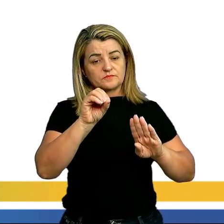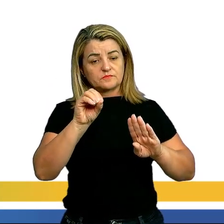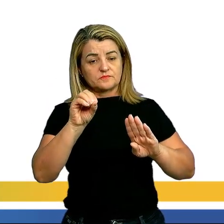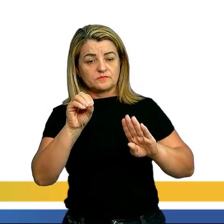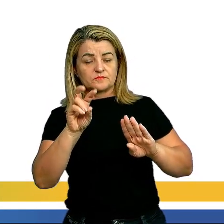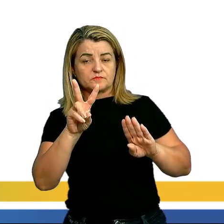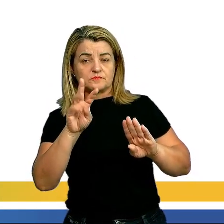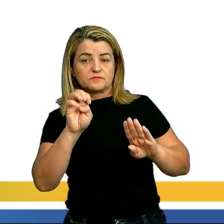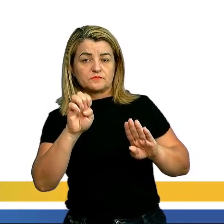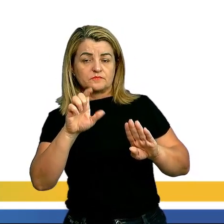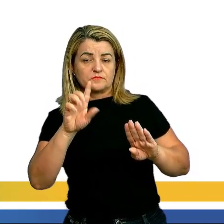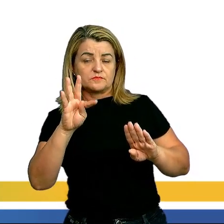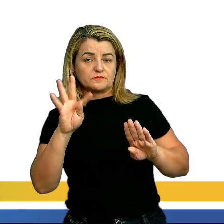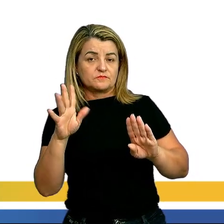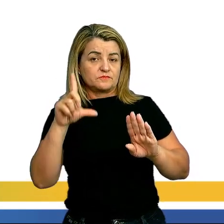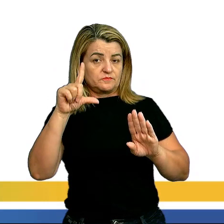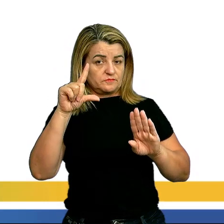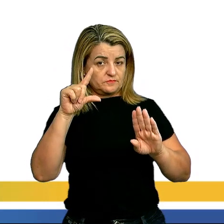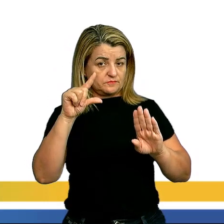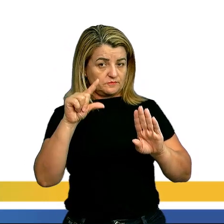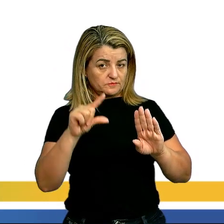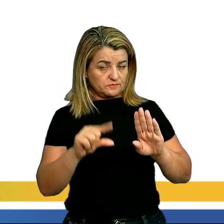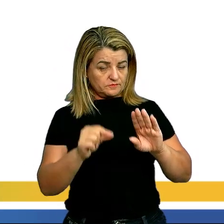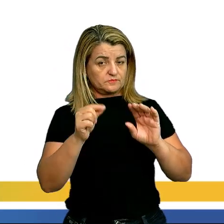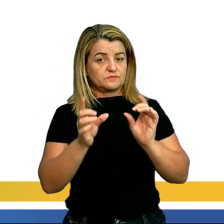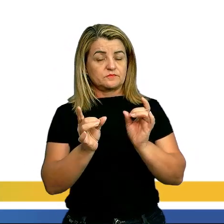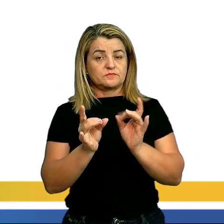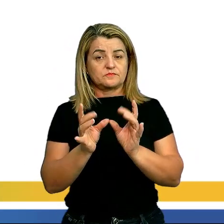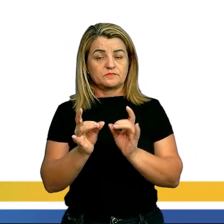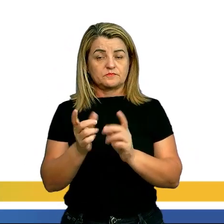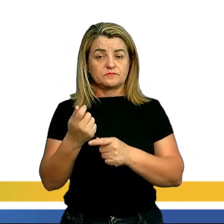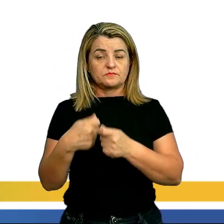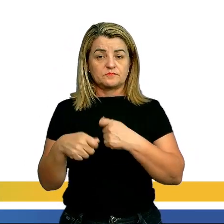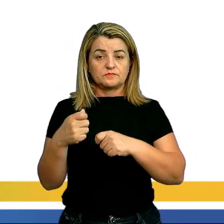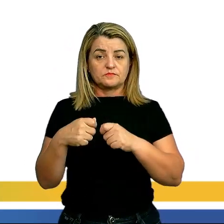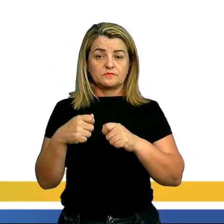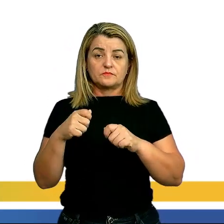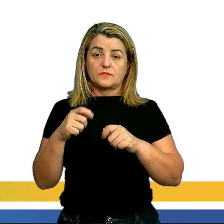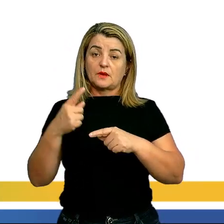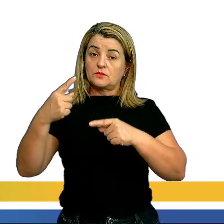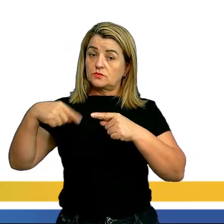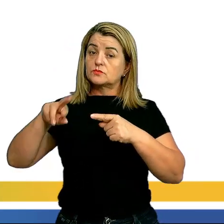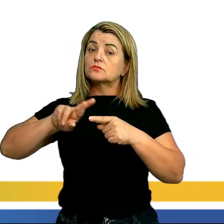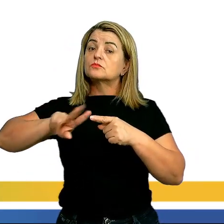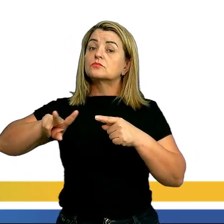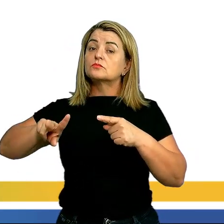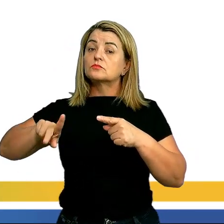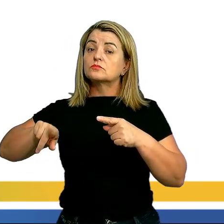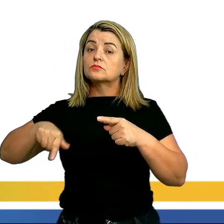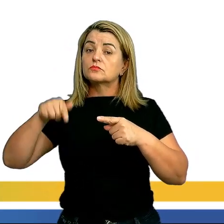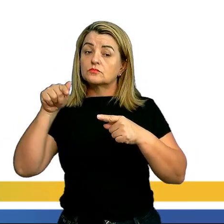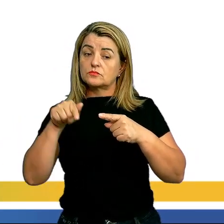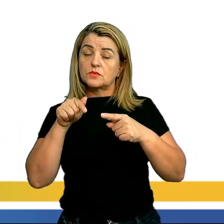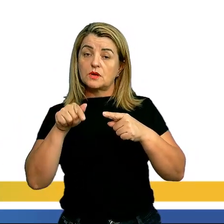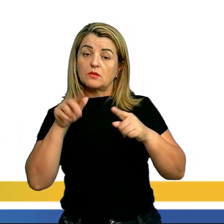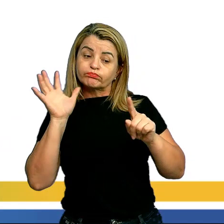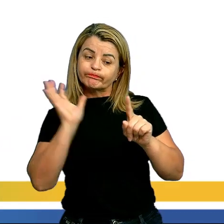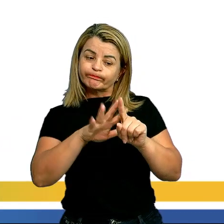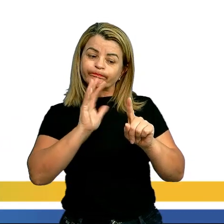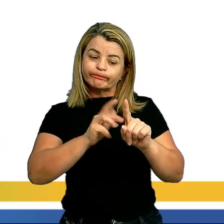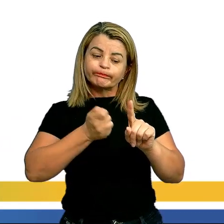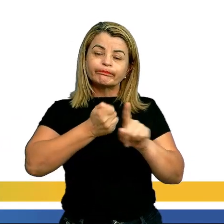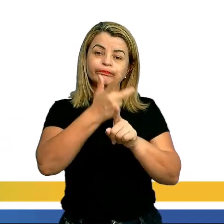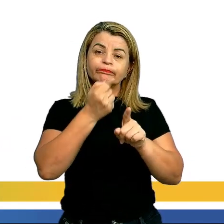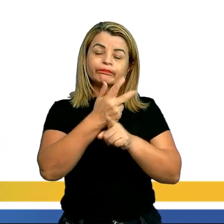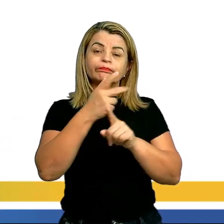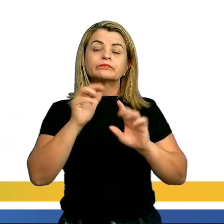para diminuir a produção e o consumo. Foi justamente o oposto, ele estimulou que as pessoas consumissem mais, né?